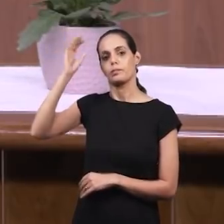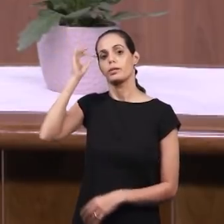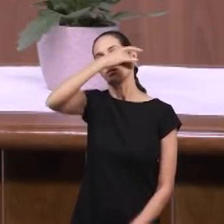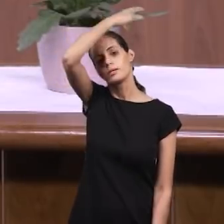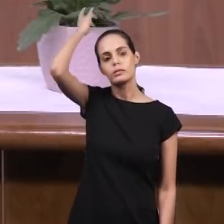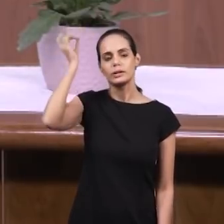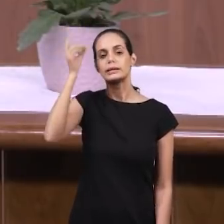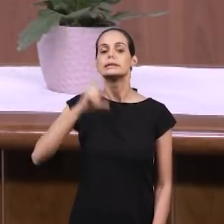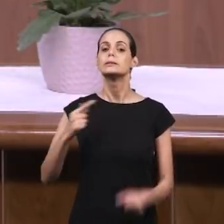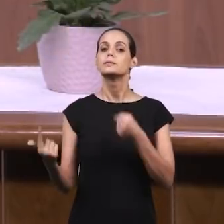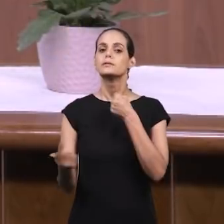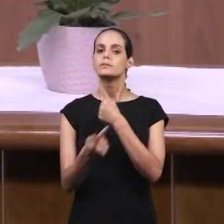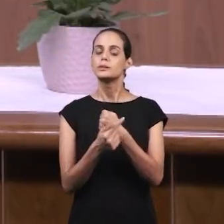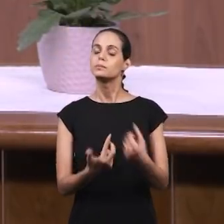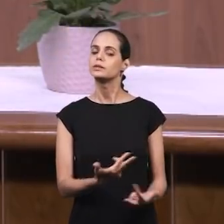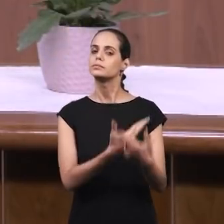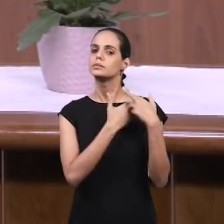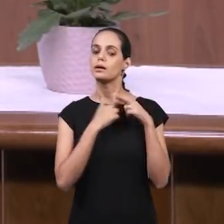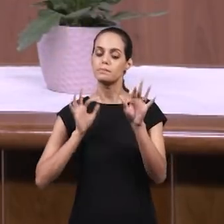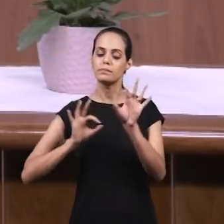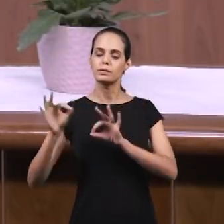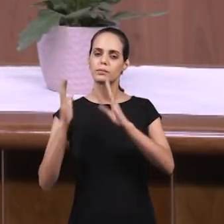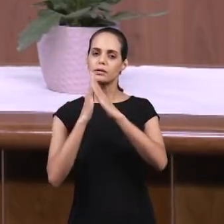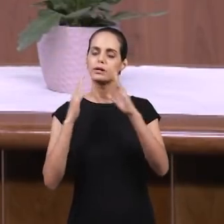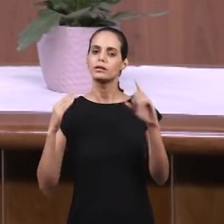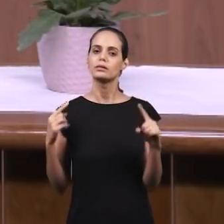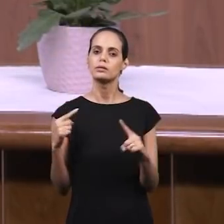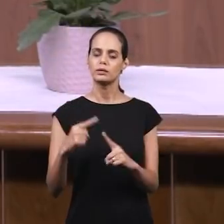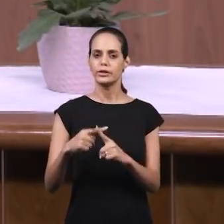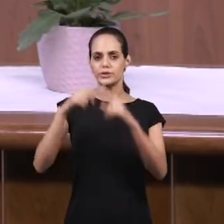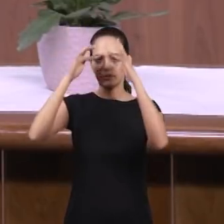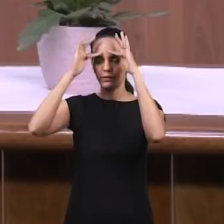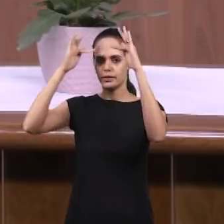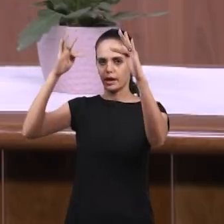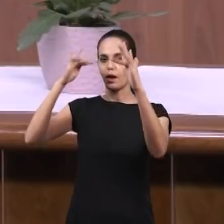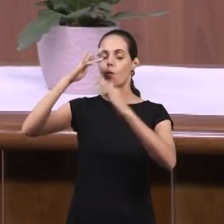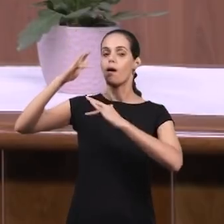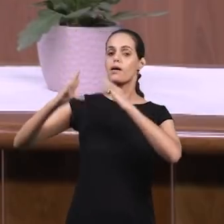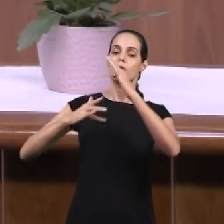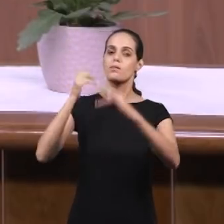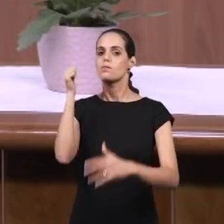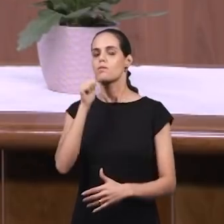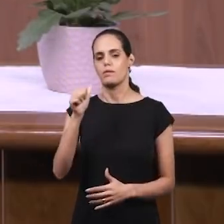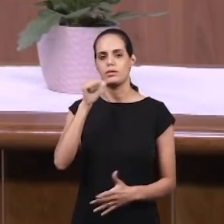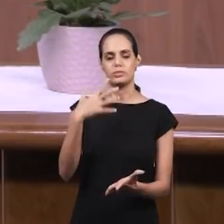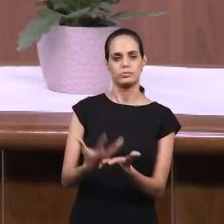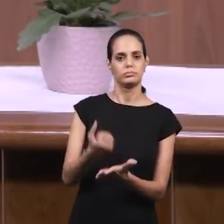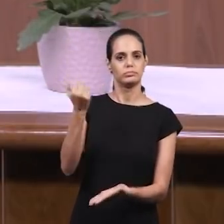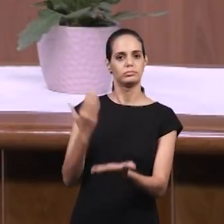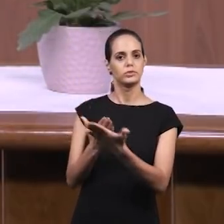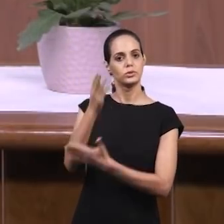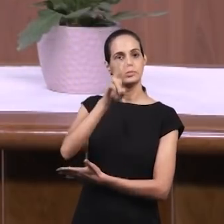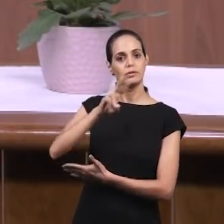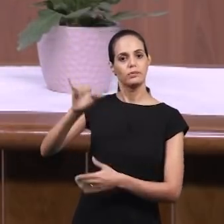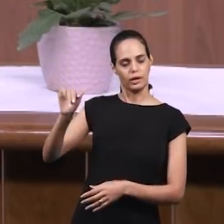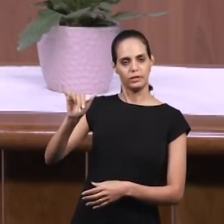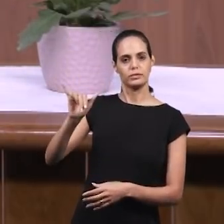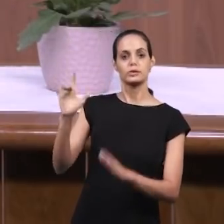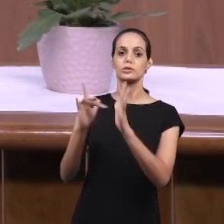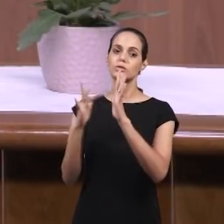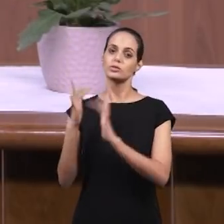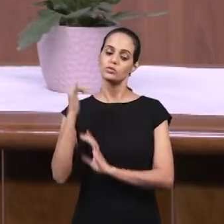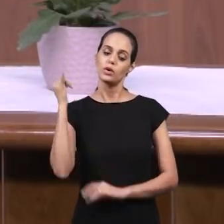noiva do Cordeiro, a igreja que vai subir. Jesus falou isso, ele disse: olha,